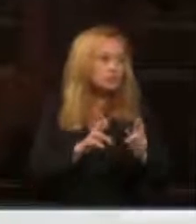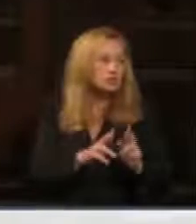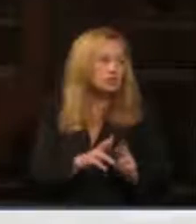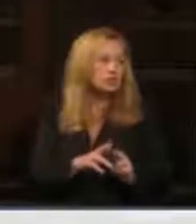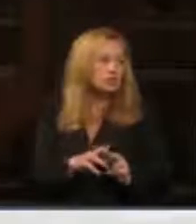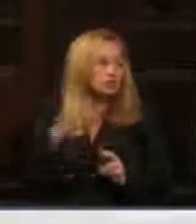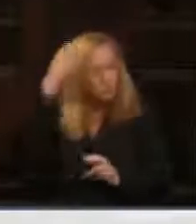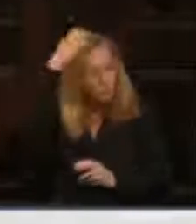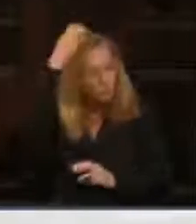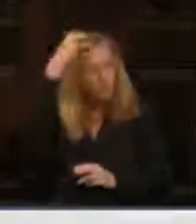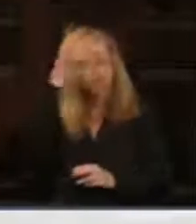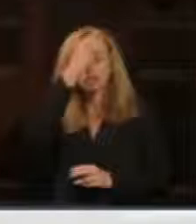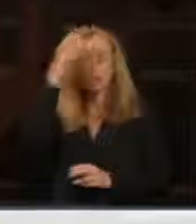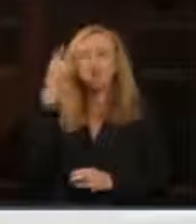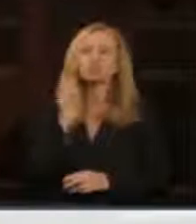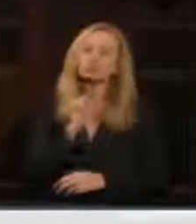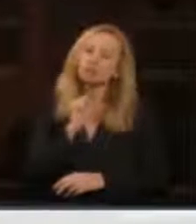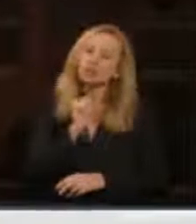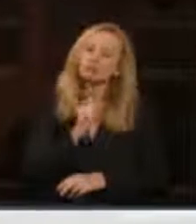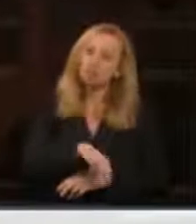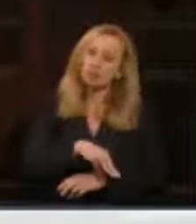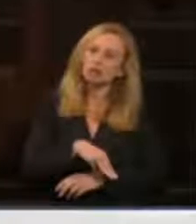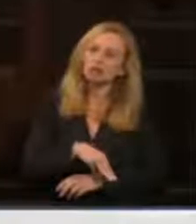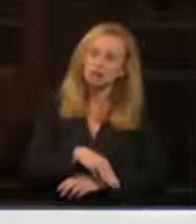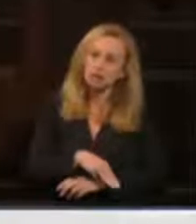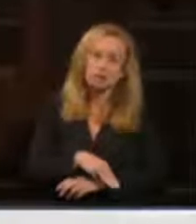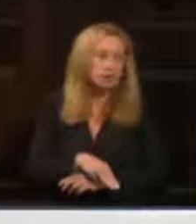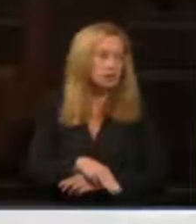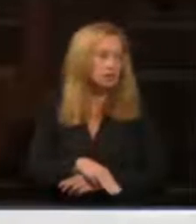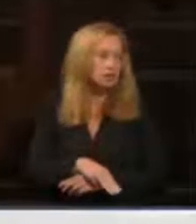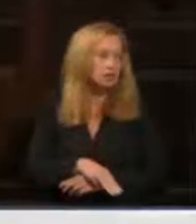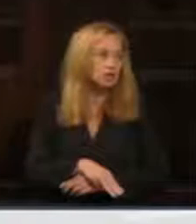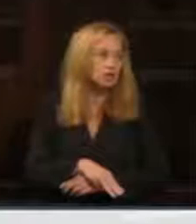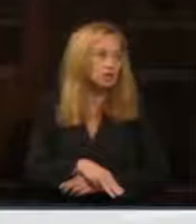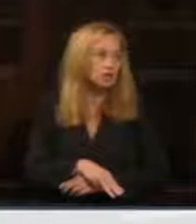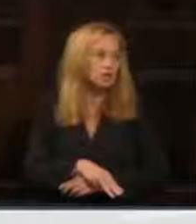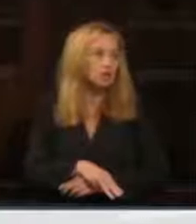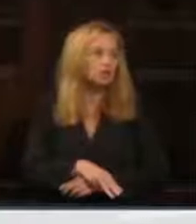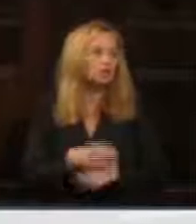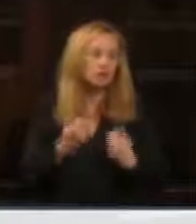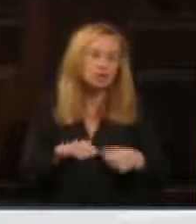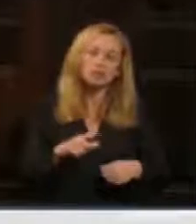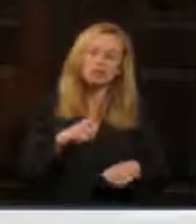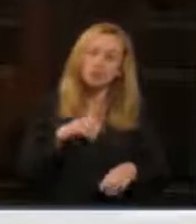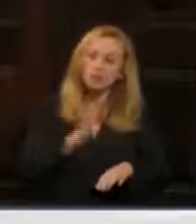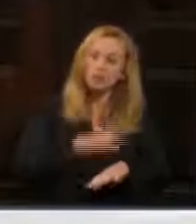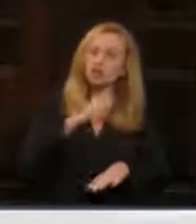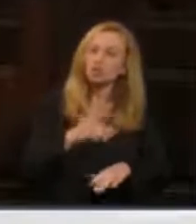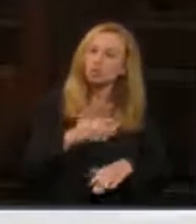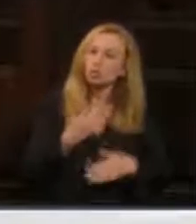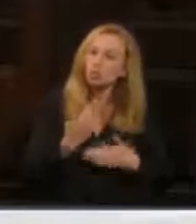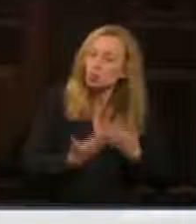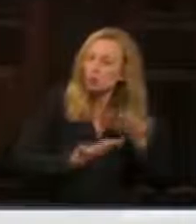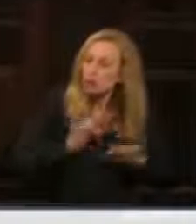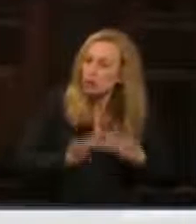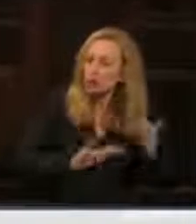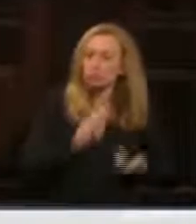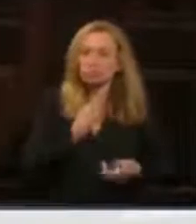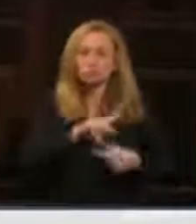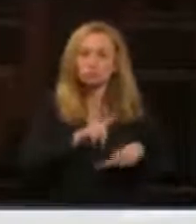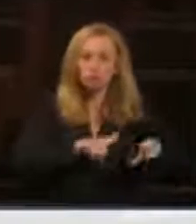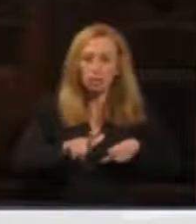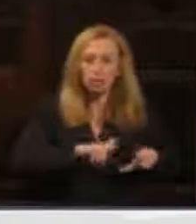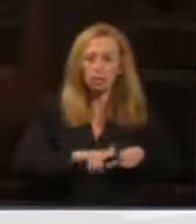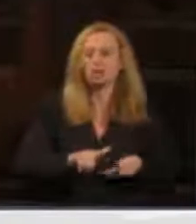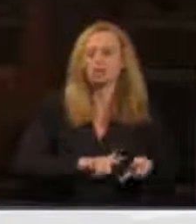as pessoas, sim, que precisam ter mais coerência, qualidade no trabalho, no serviço de saúde